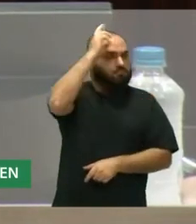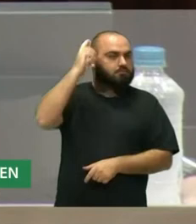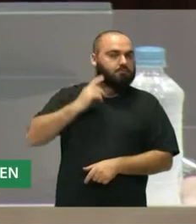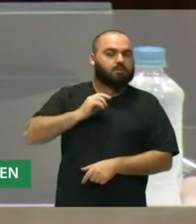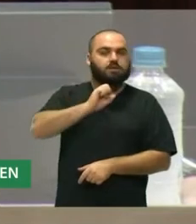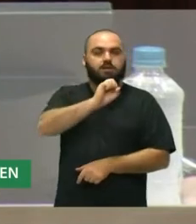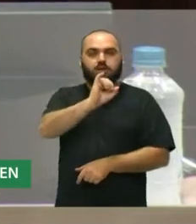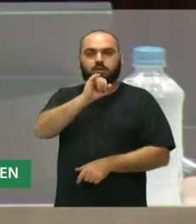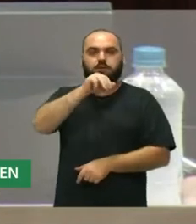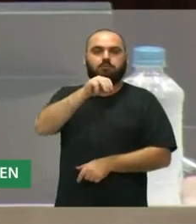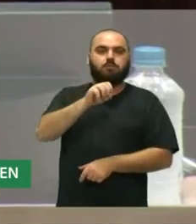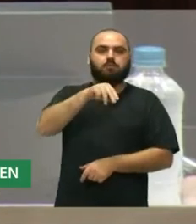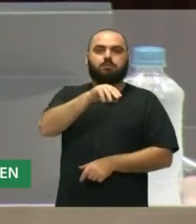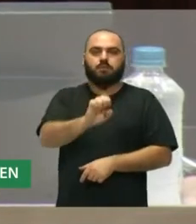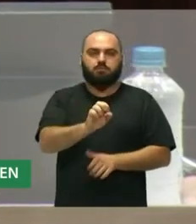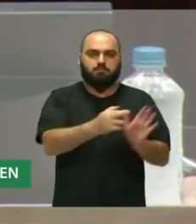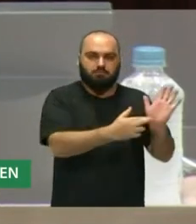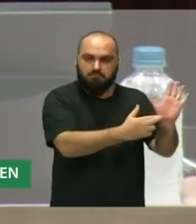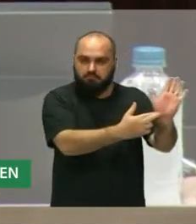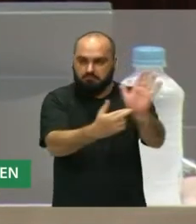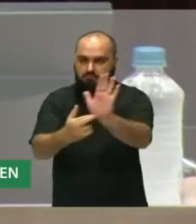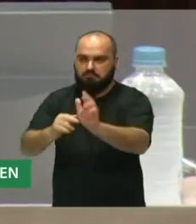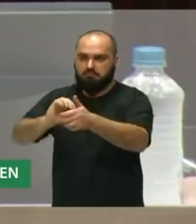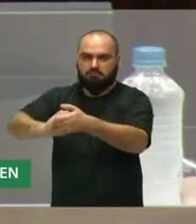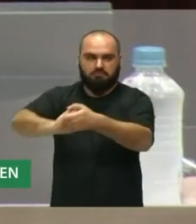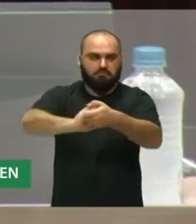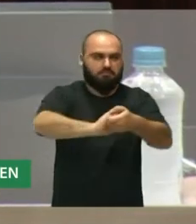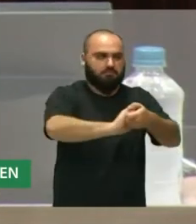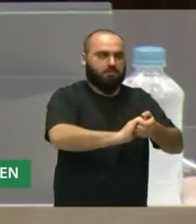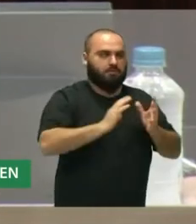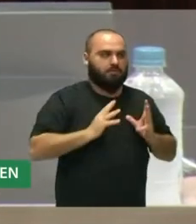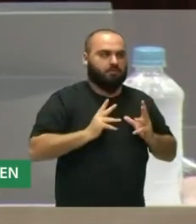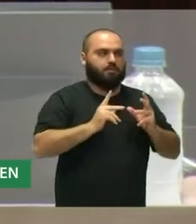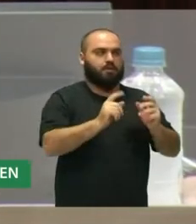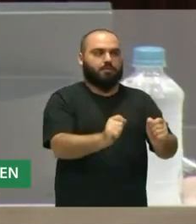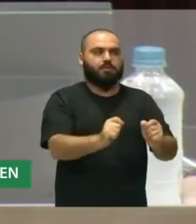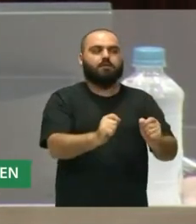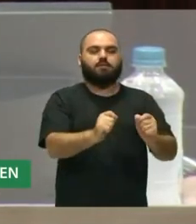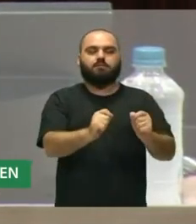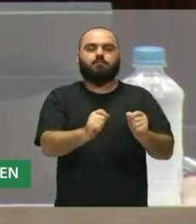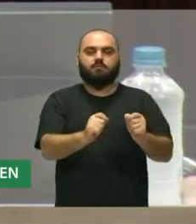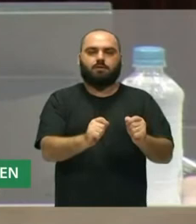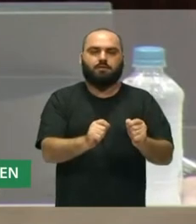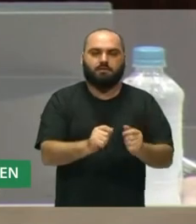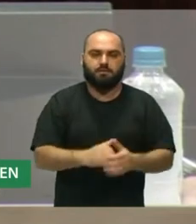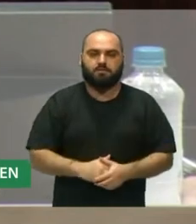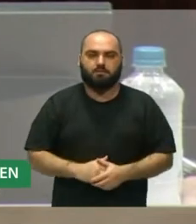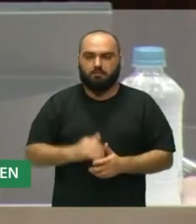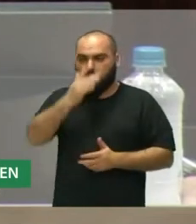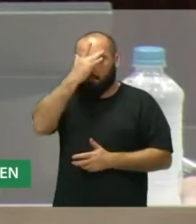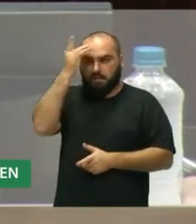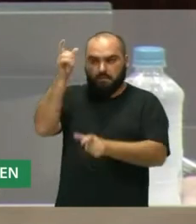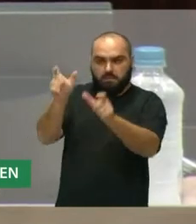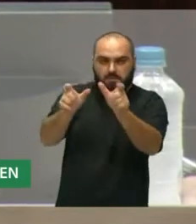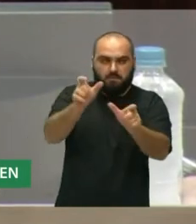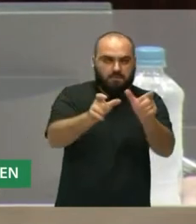dessas autoridades, cumprimento as demais autoridades, público presente e aos que nos acompanham através das redes